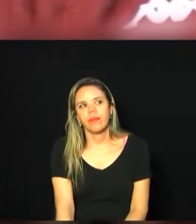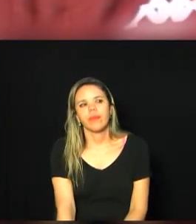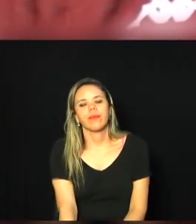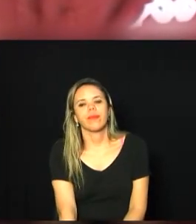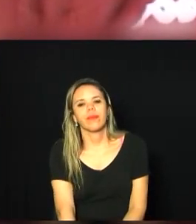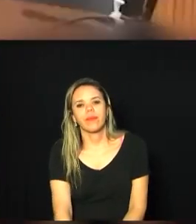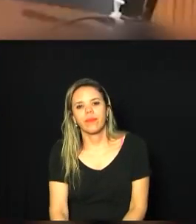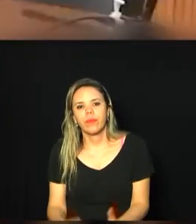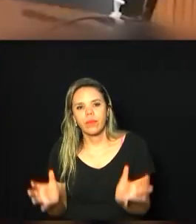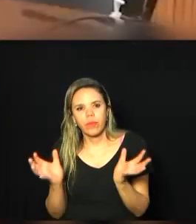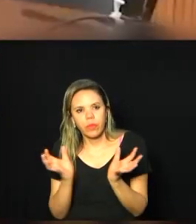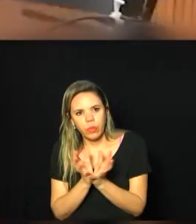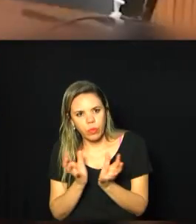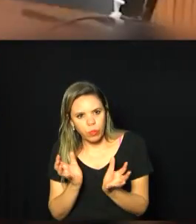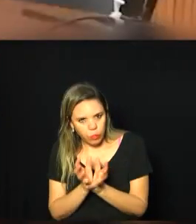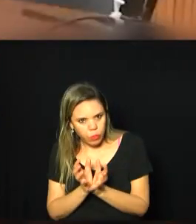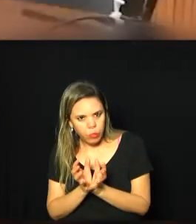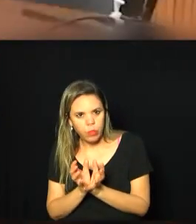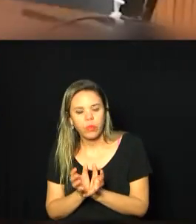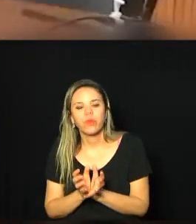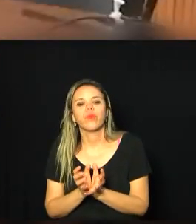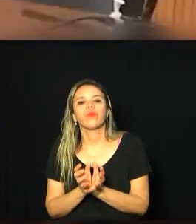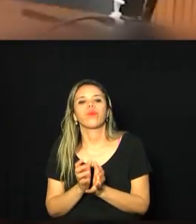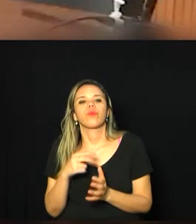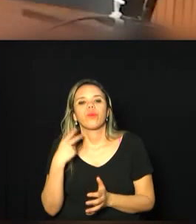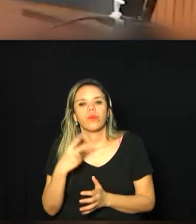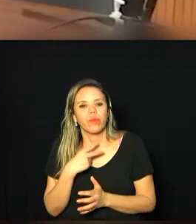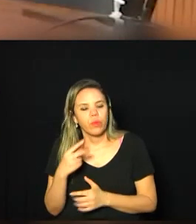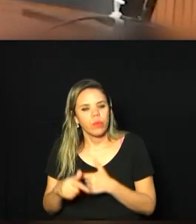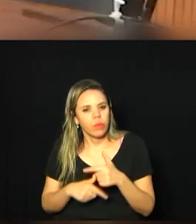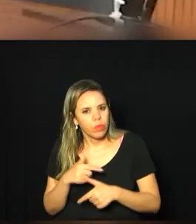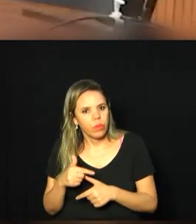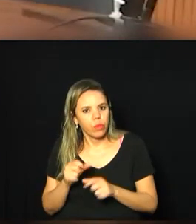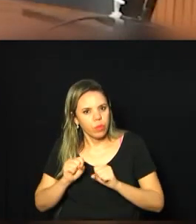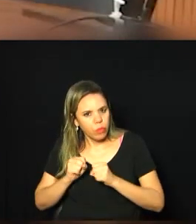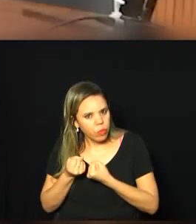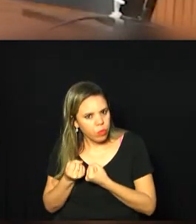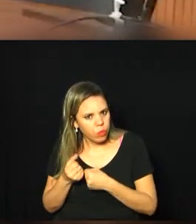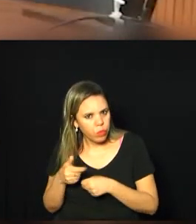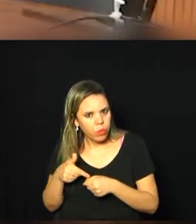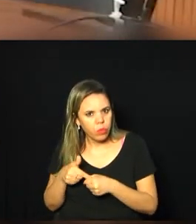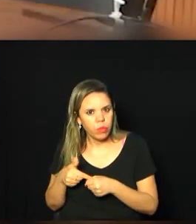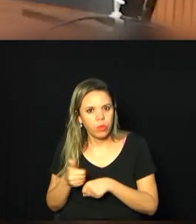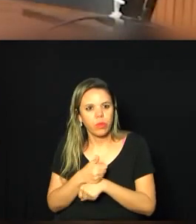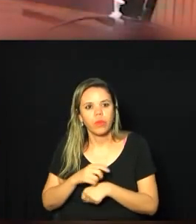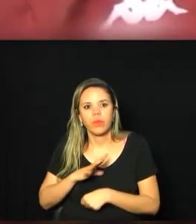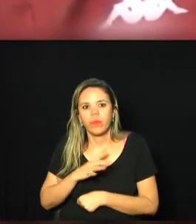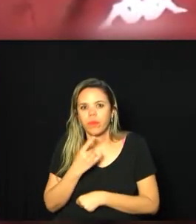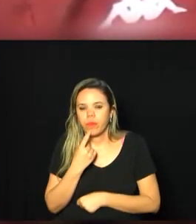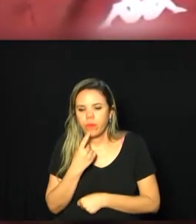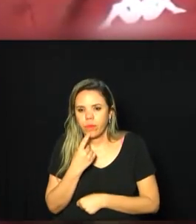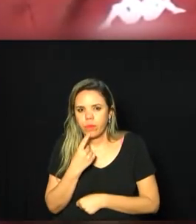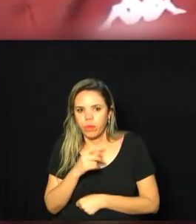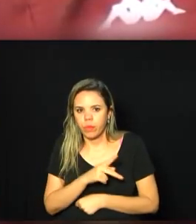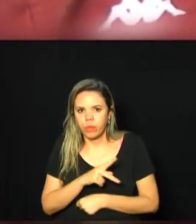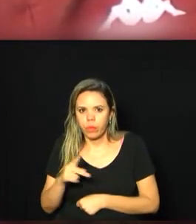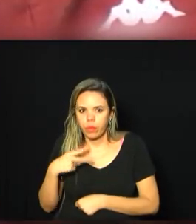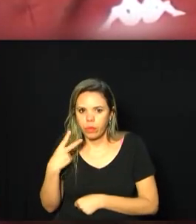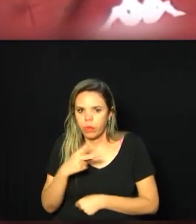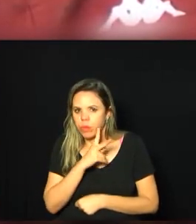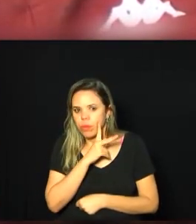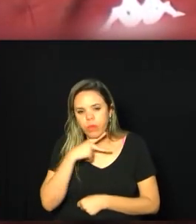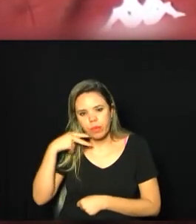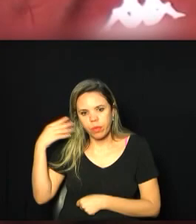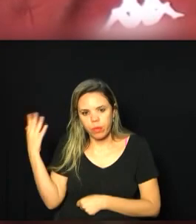A Frente Parlamentar em Defesa e Preservação da Profissão do Frentista no município de Campinas, presidida pelo